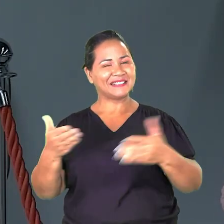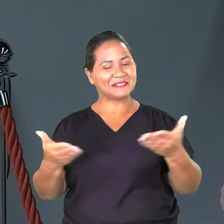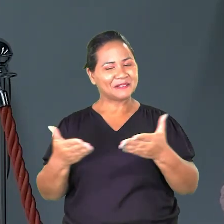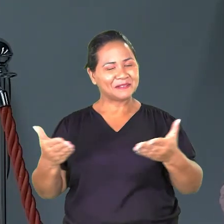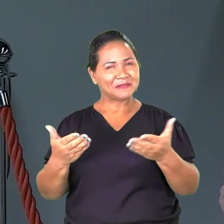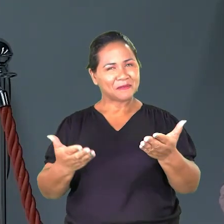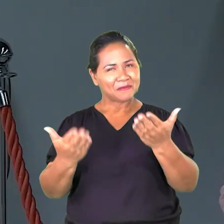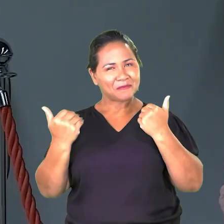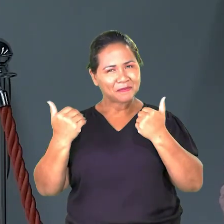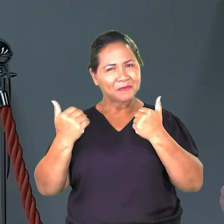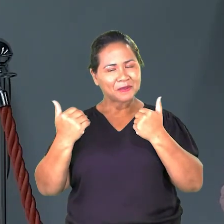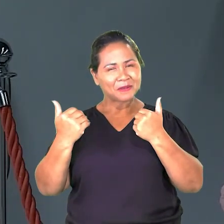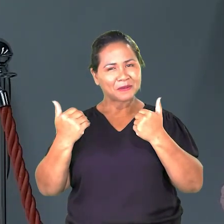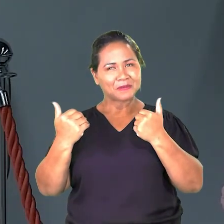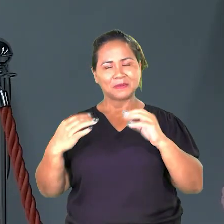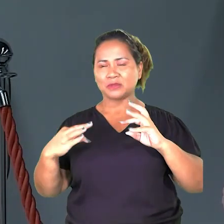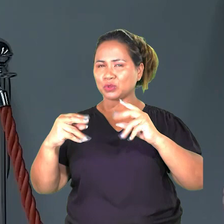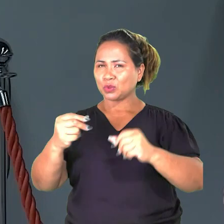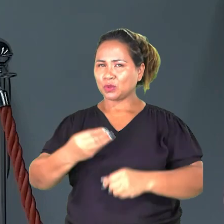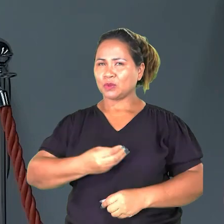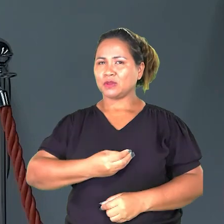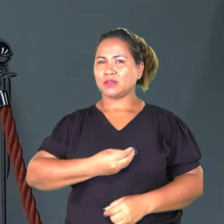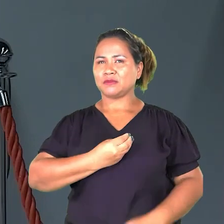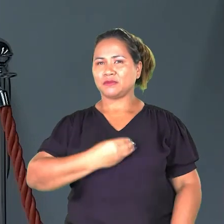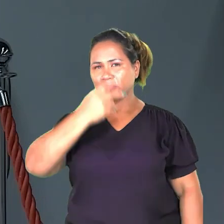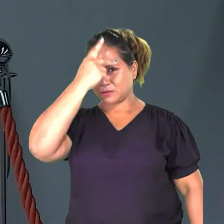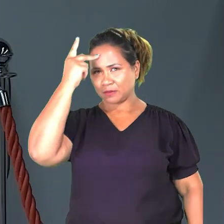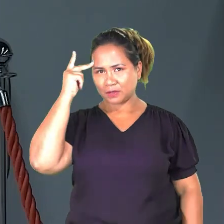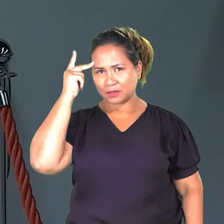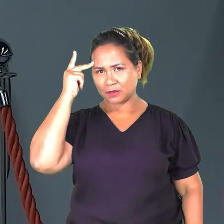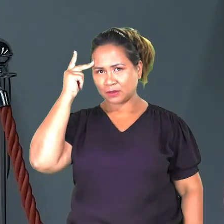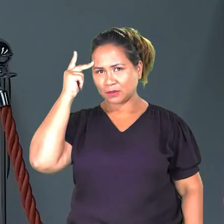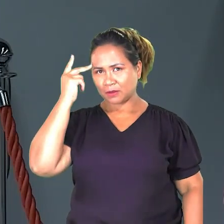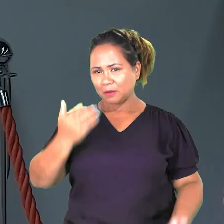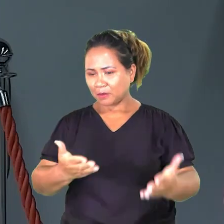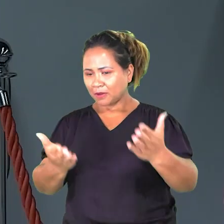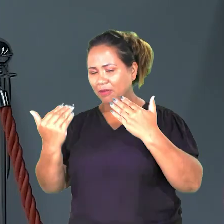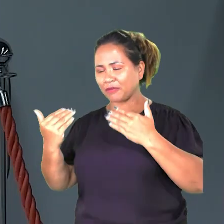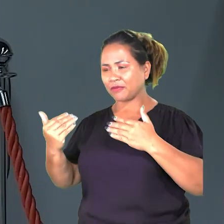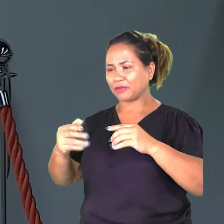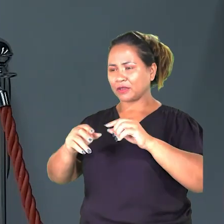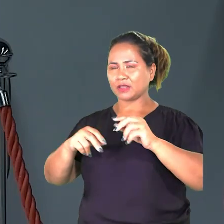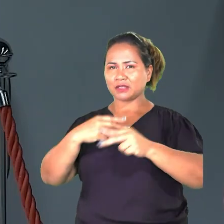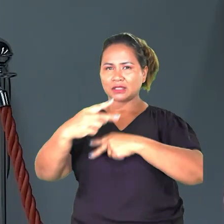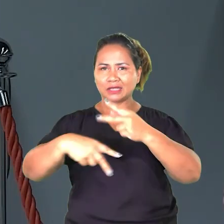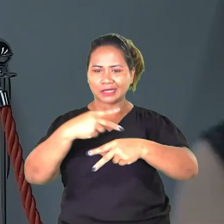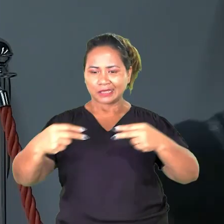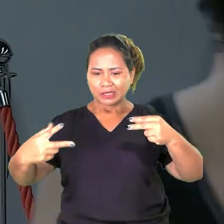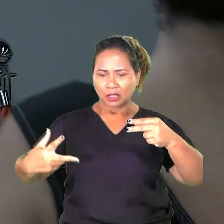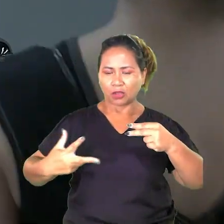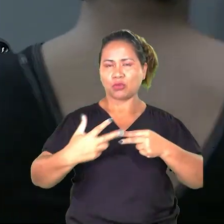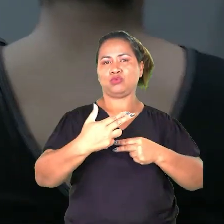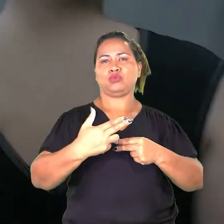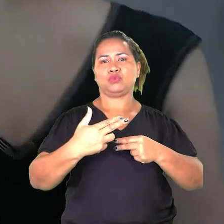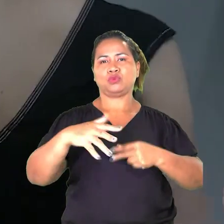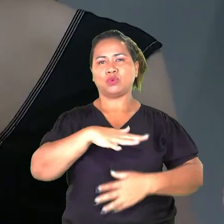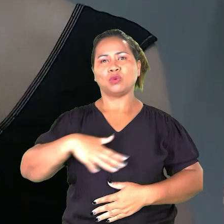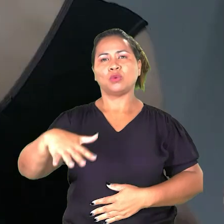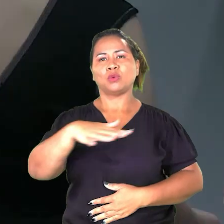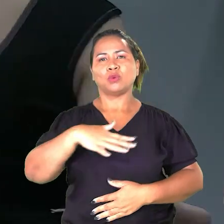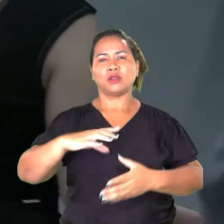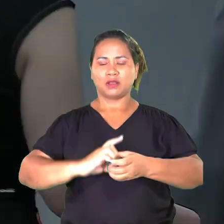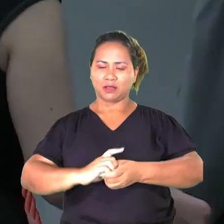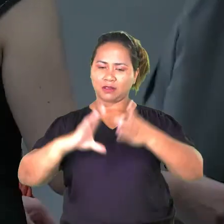Neste momento, convidamos então as autoridades que compõem o nosso dispositivo de honra para o desenlace da fita inaugural do